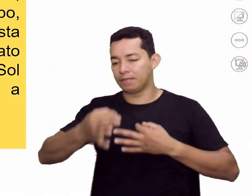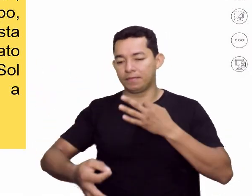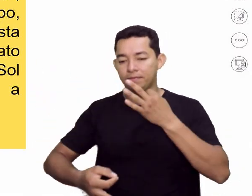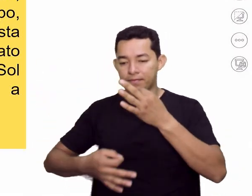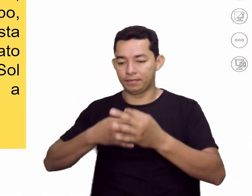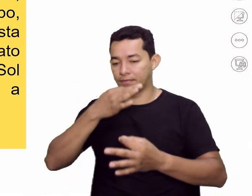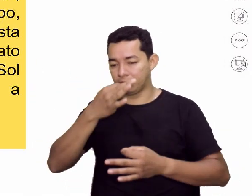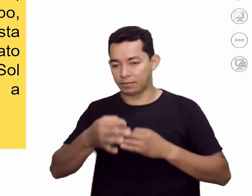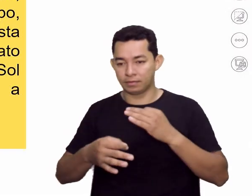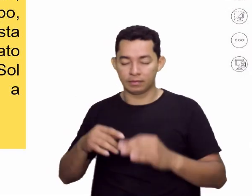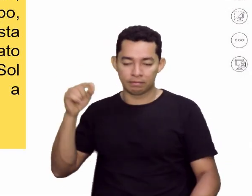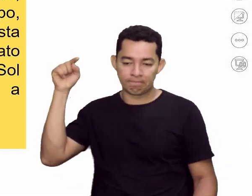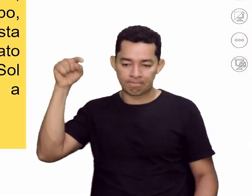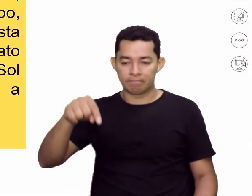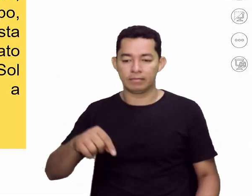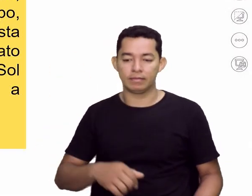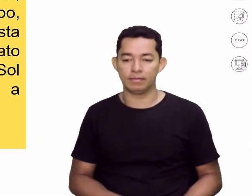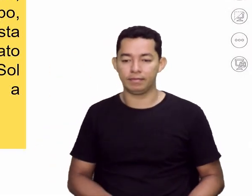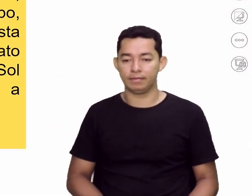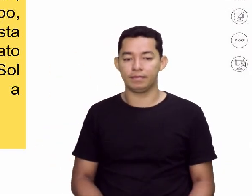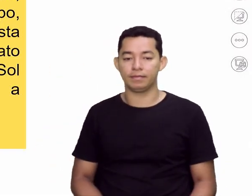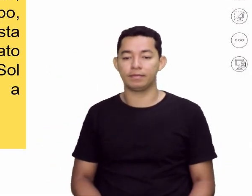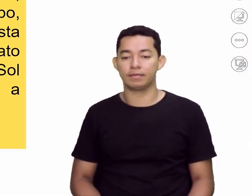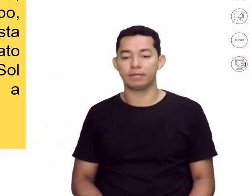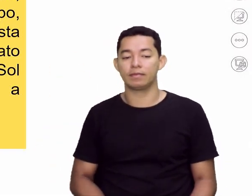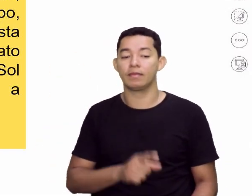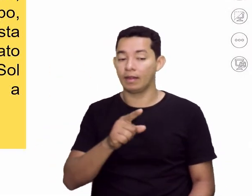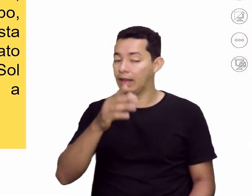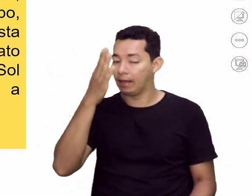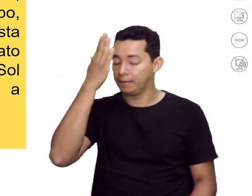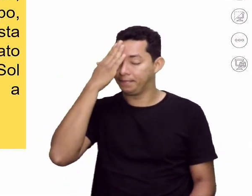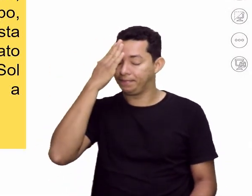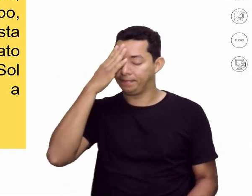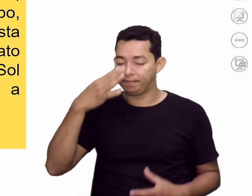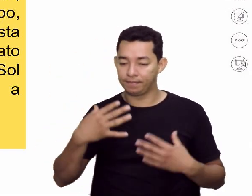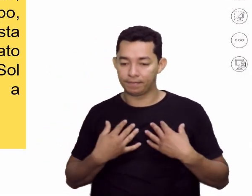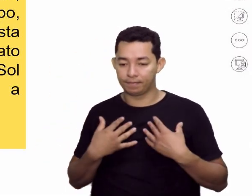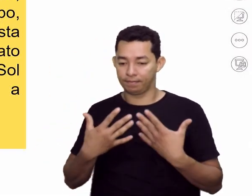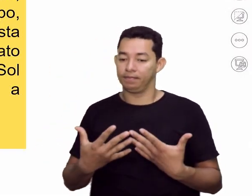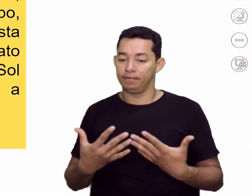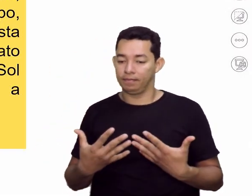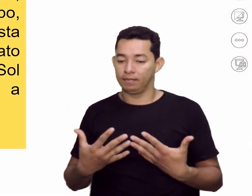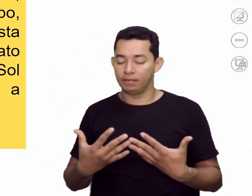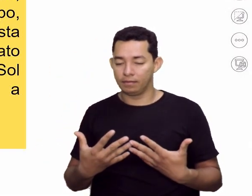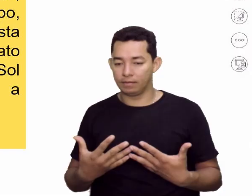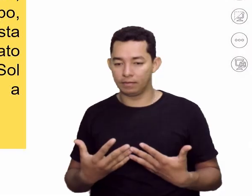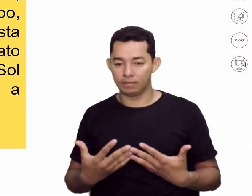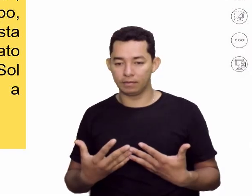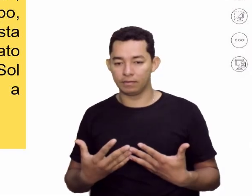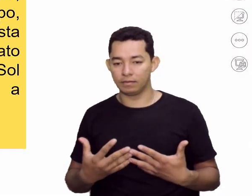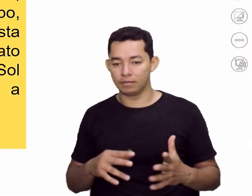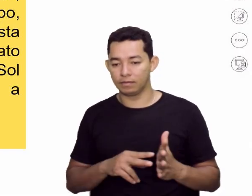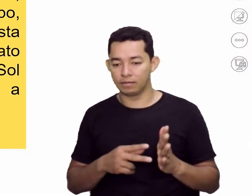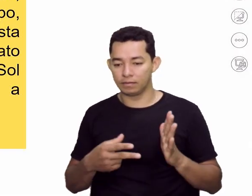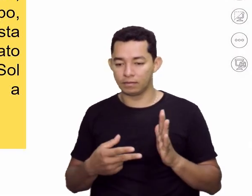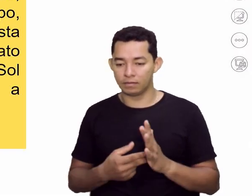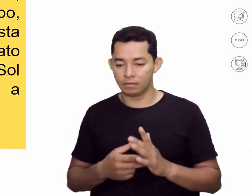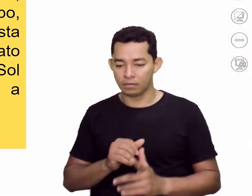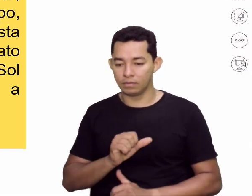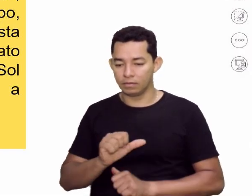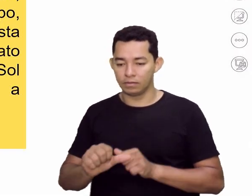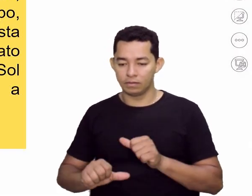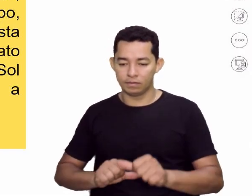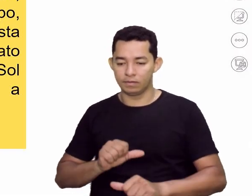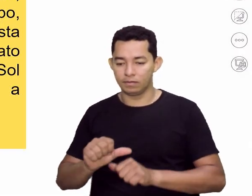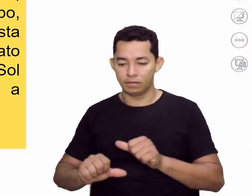matando. Você sabia que o impressionismo representou uma verdadeira revolução no mundo